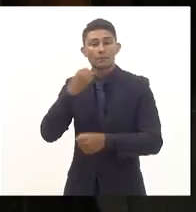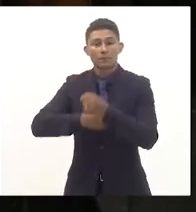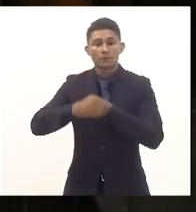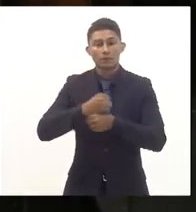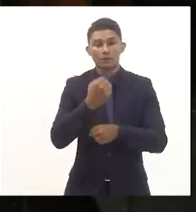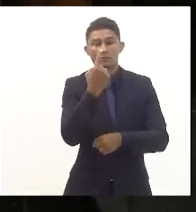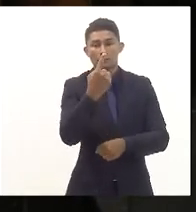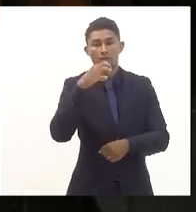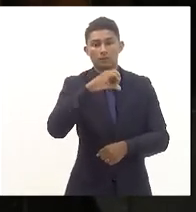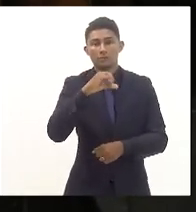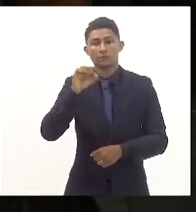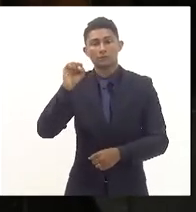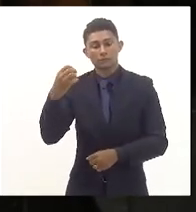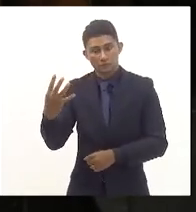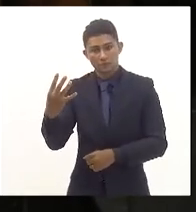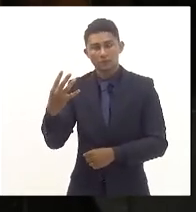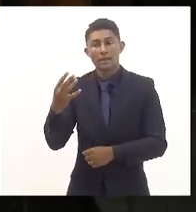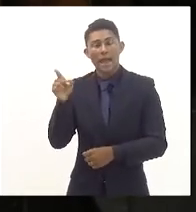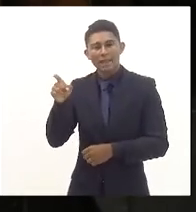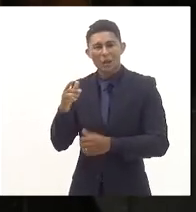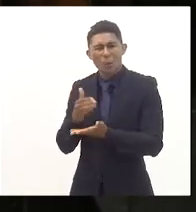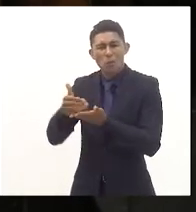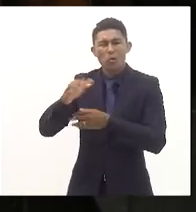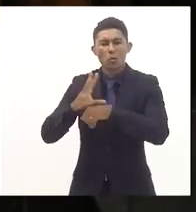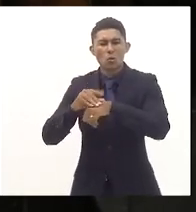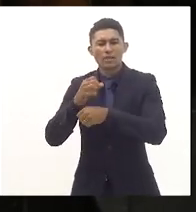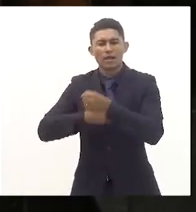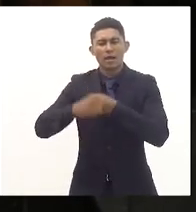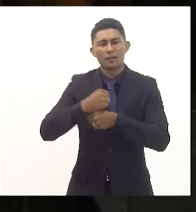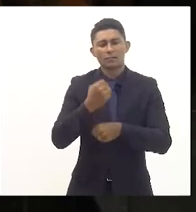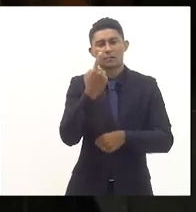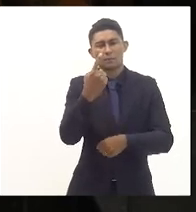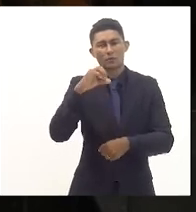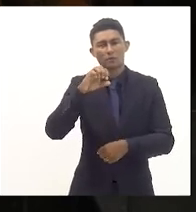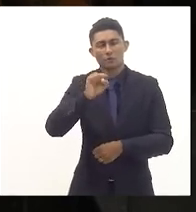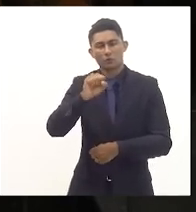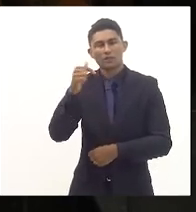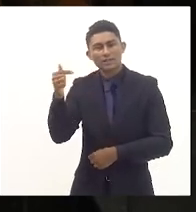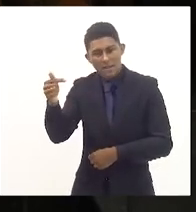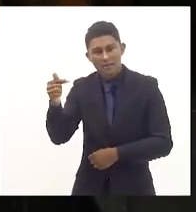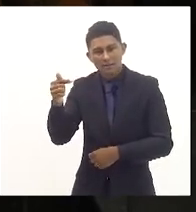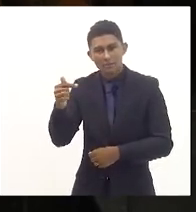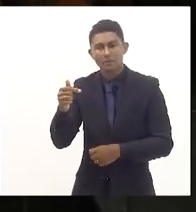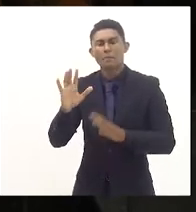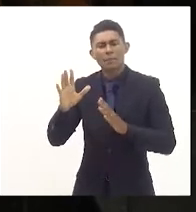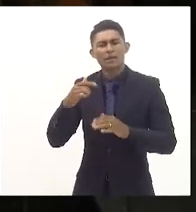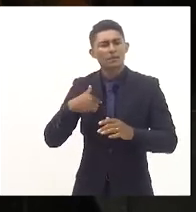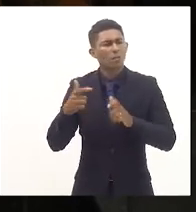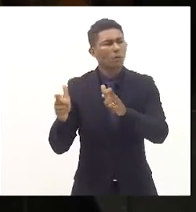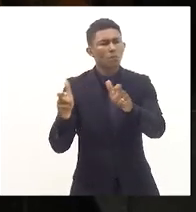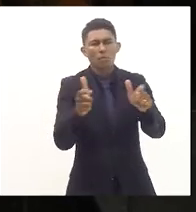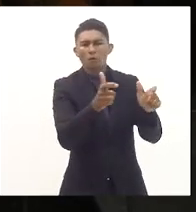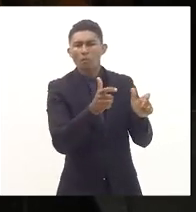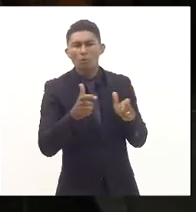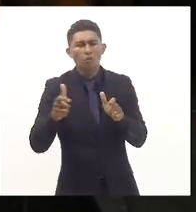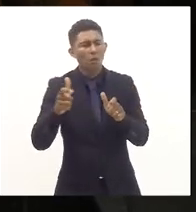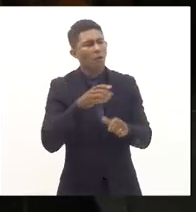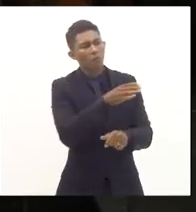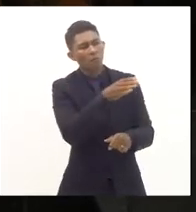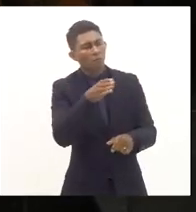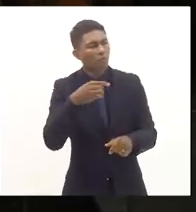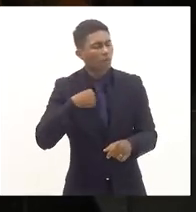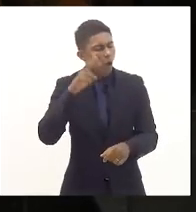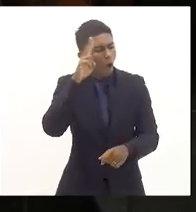ela ficou doente em 87 e como toda vez que eu estou em um lugar ou eu lembro das coisas estão me dizer